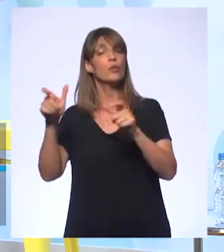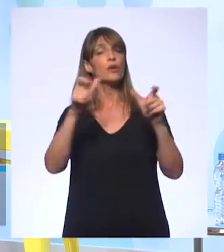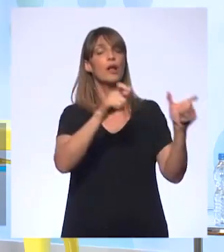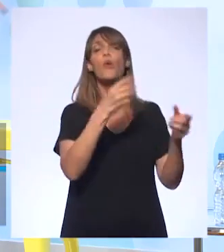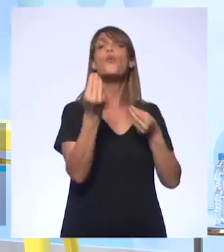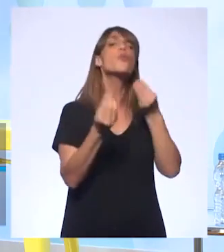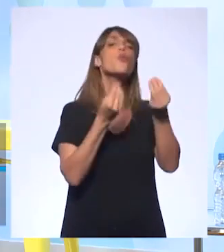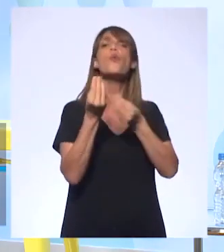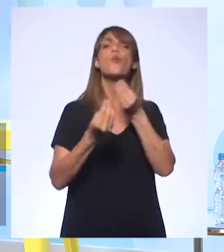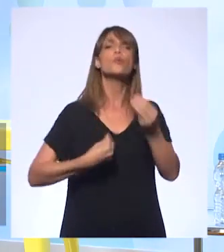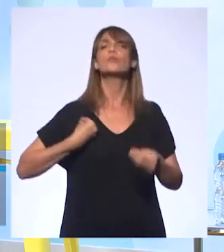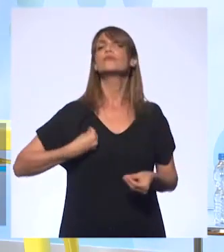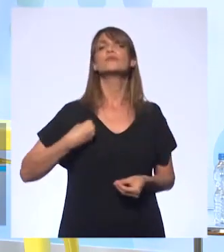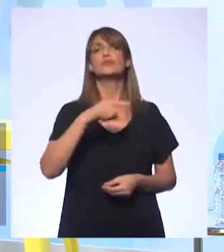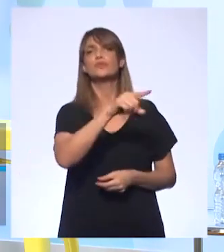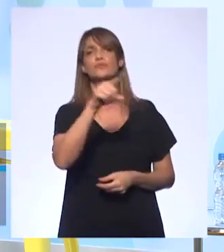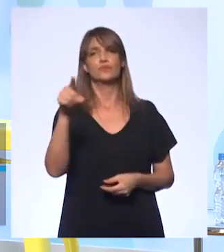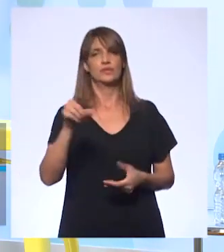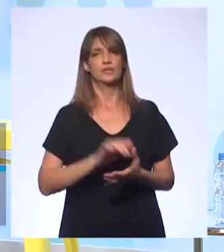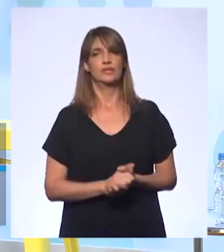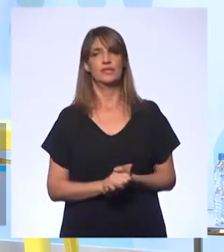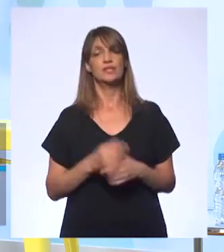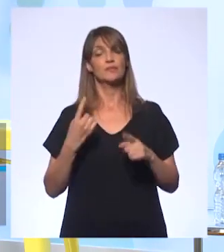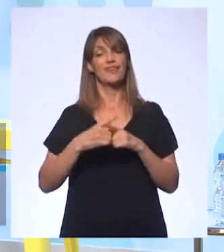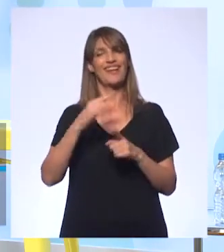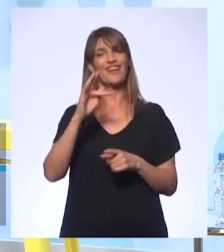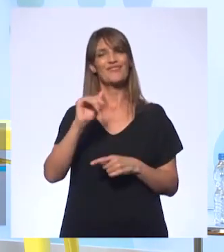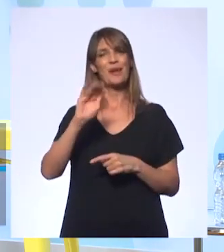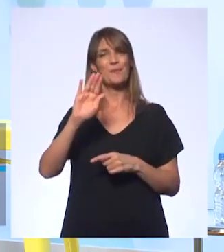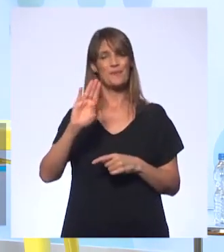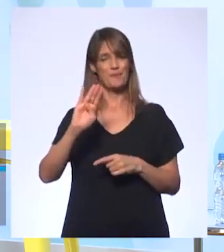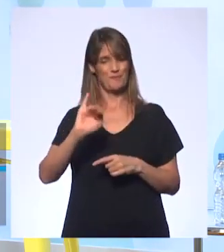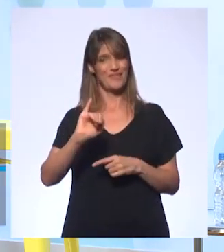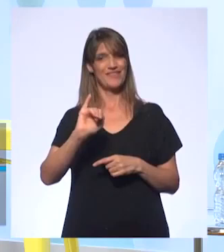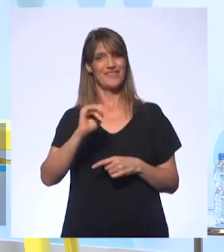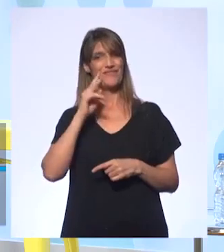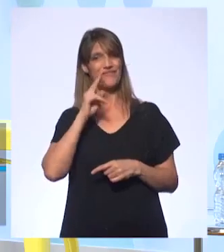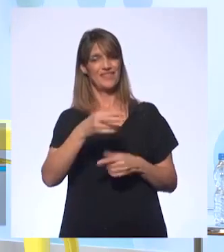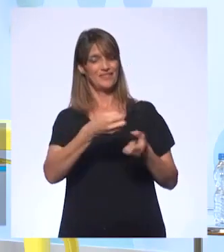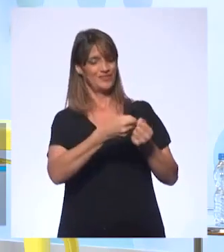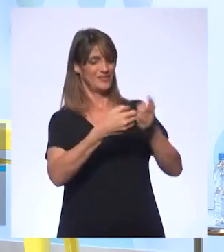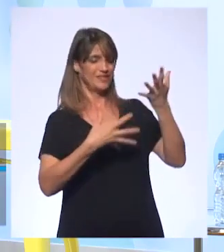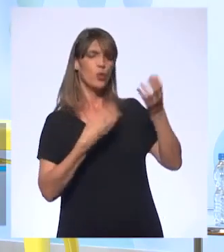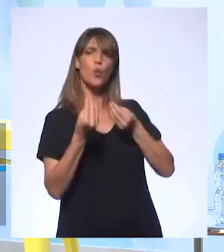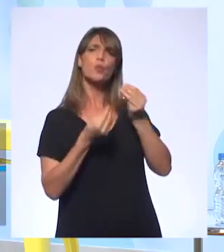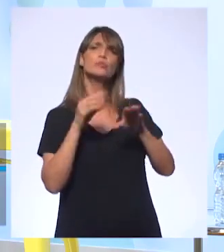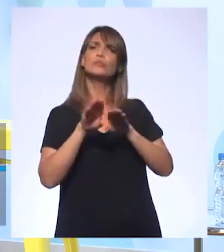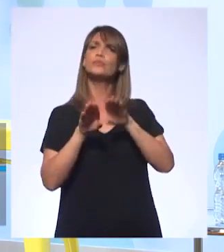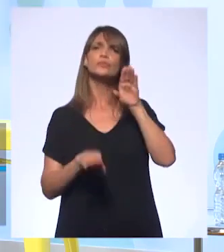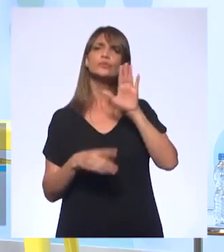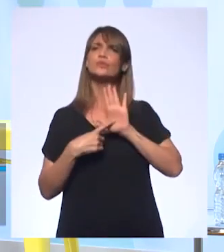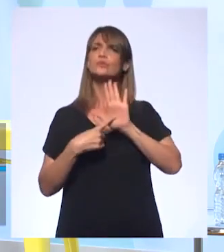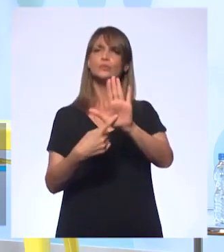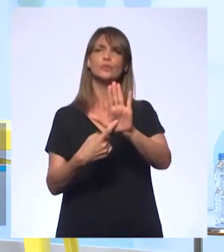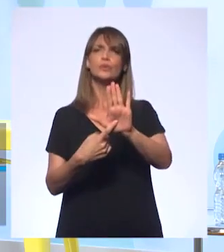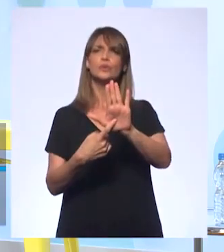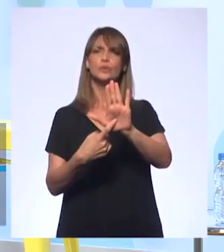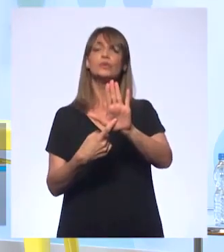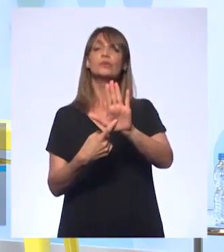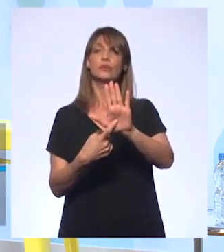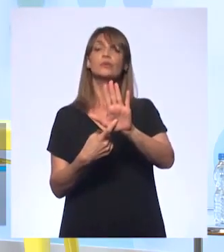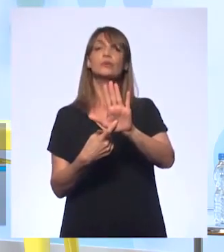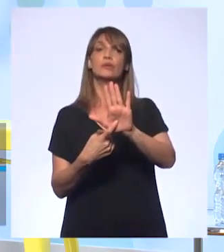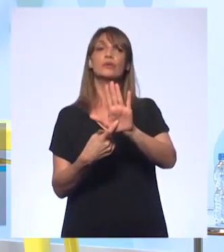aí um pouco, que a Fabi está olhando aqui o chat, né? Como as desigualdades elas aparecem e são